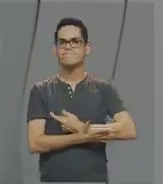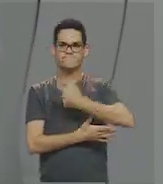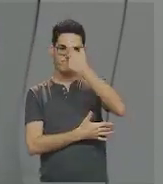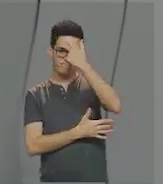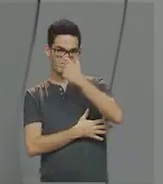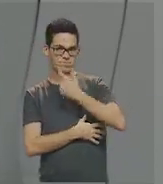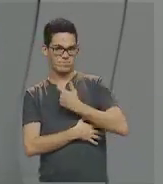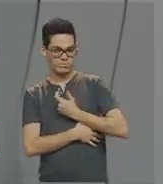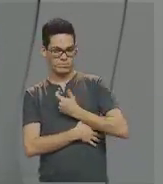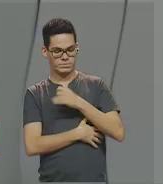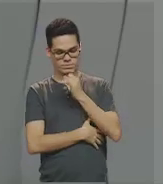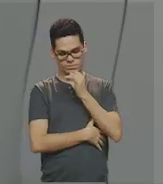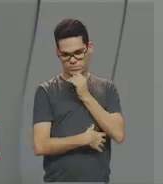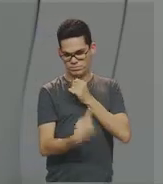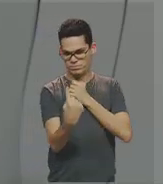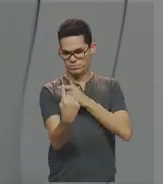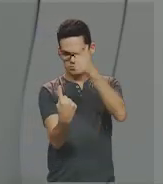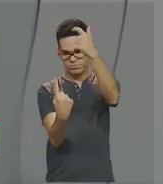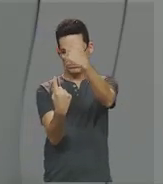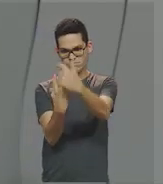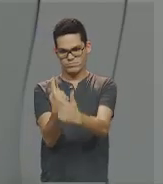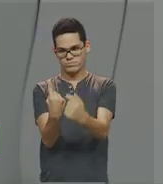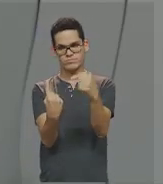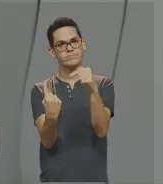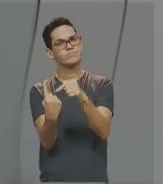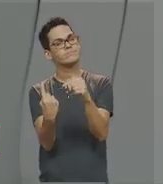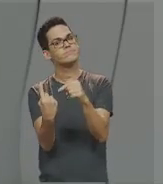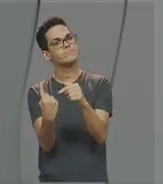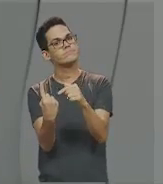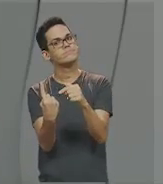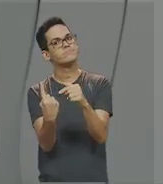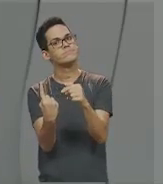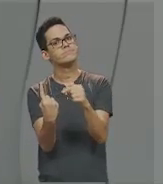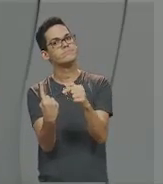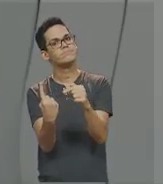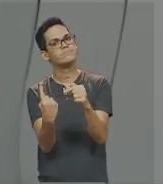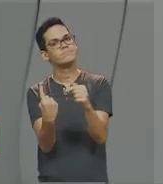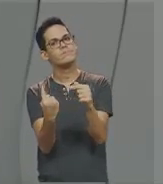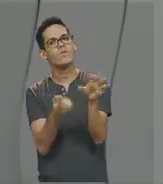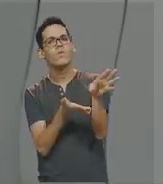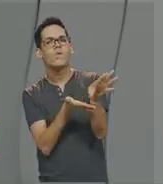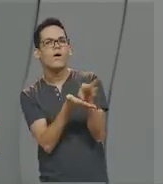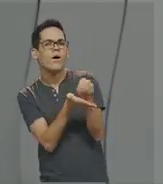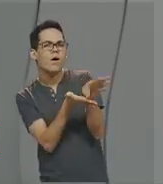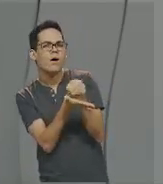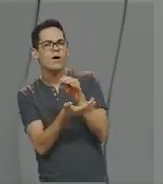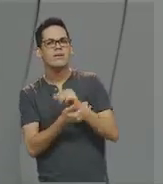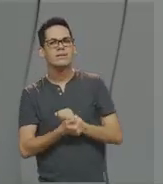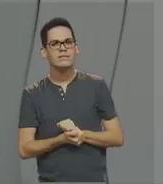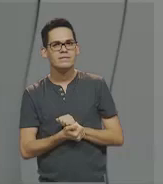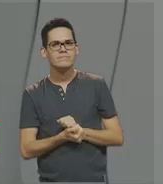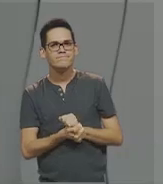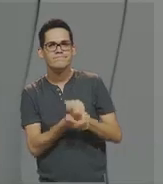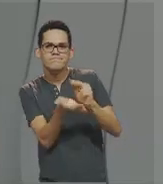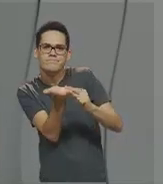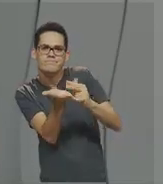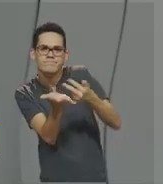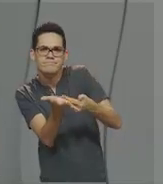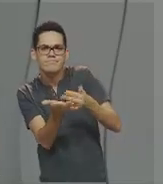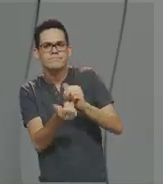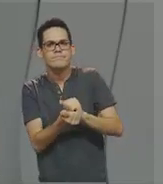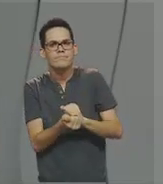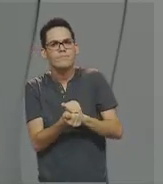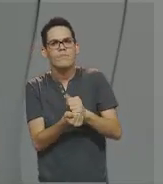se colocavam nesse lugar de, eu vou chamar de imitar, ou melhor, interpretar